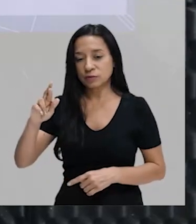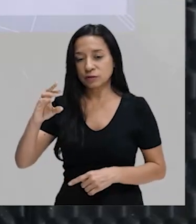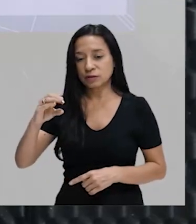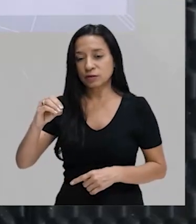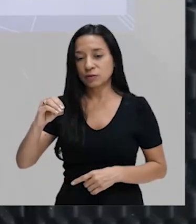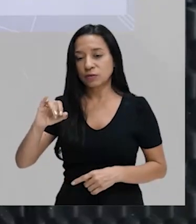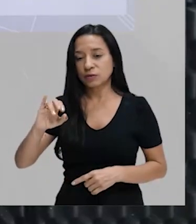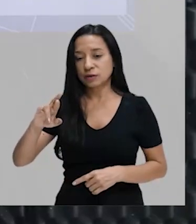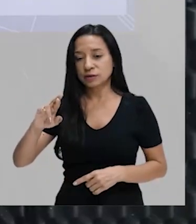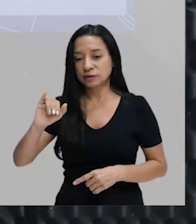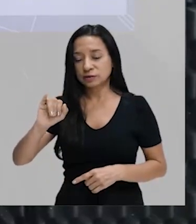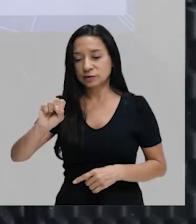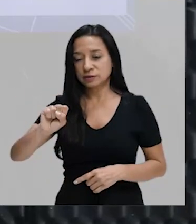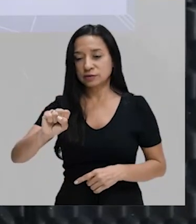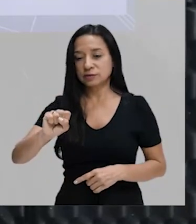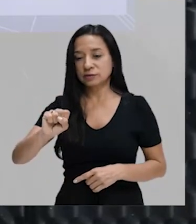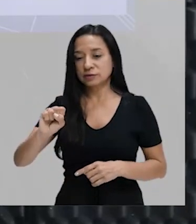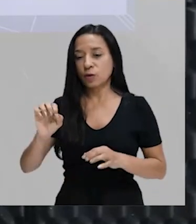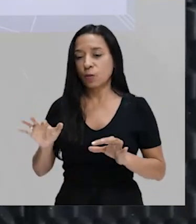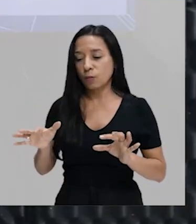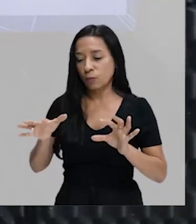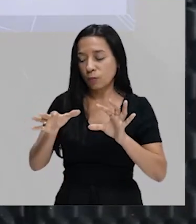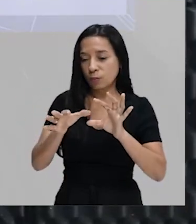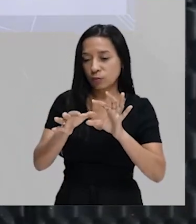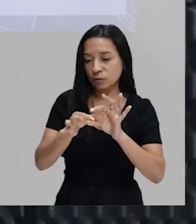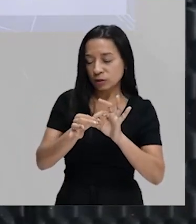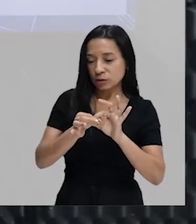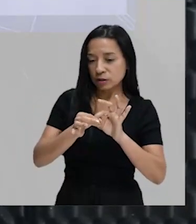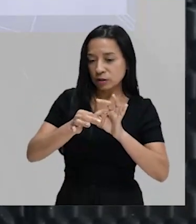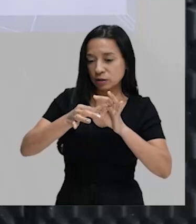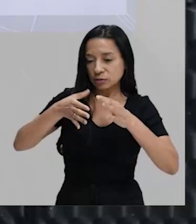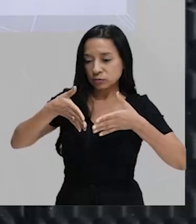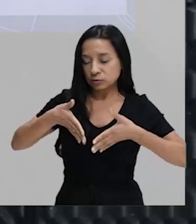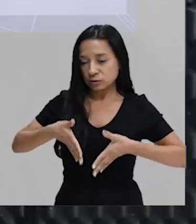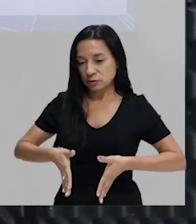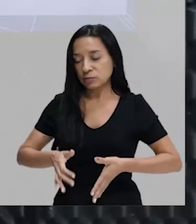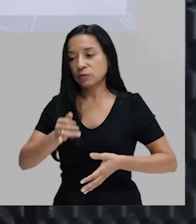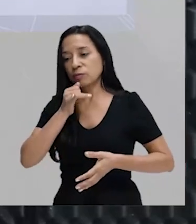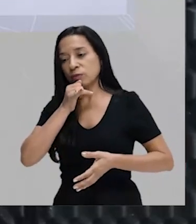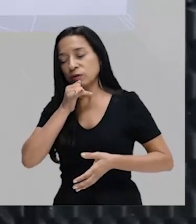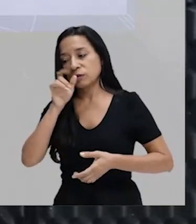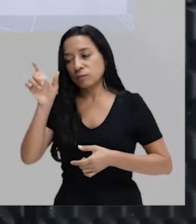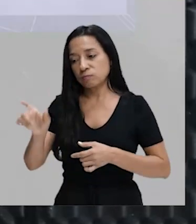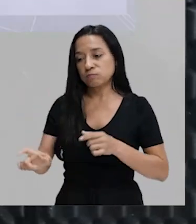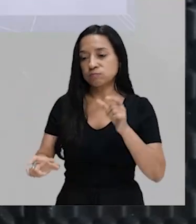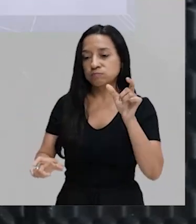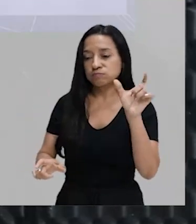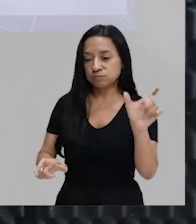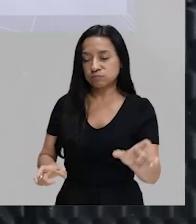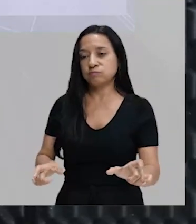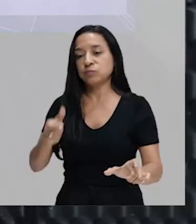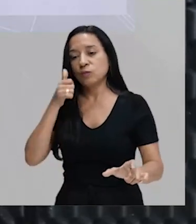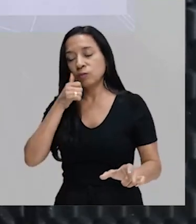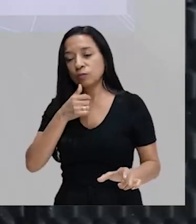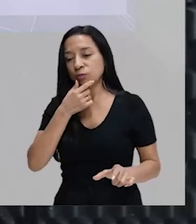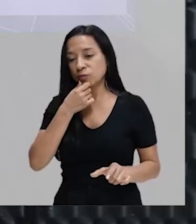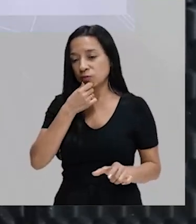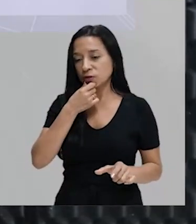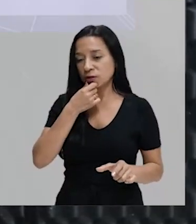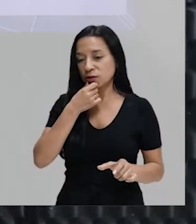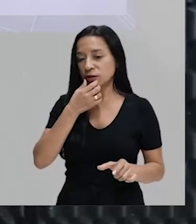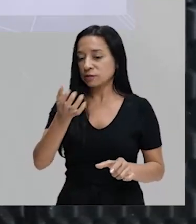arco-íris, conectado com a fertilidade. Então, quando os casais queriam ter filhos, era